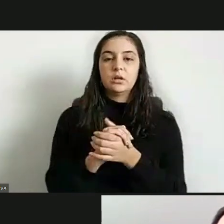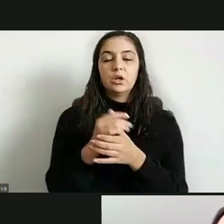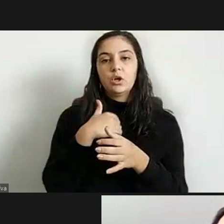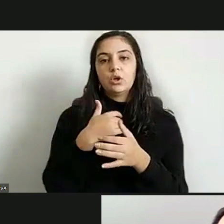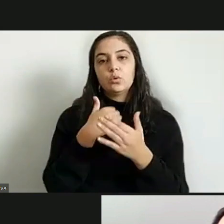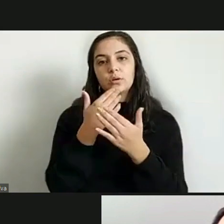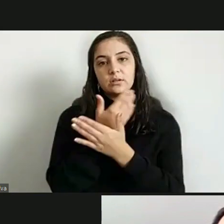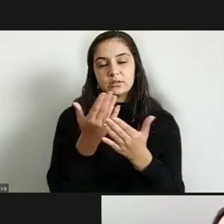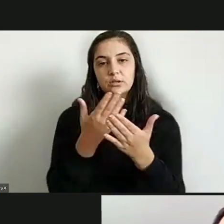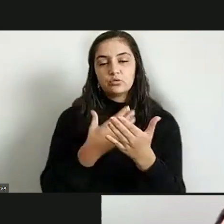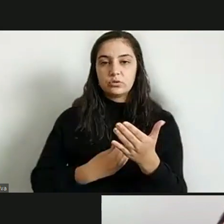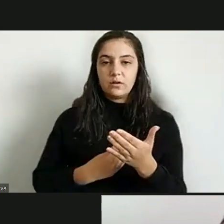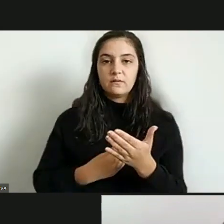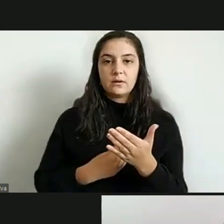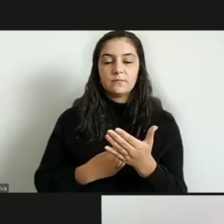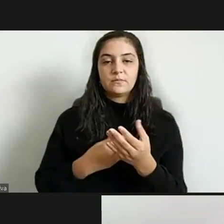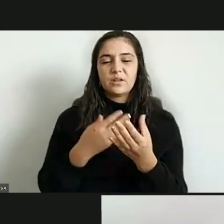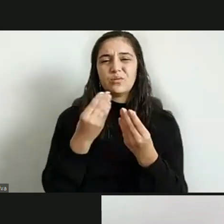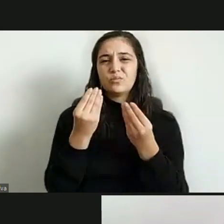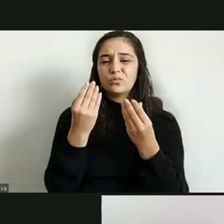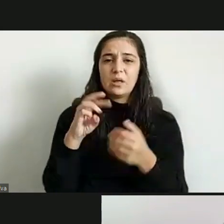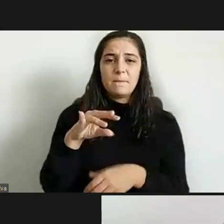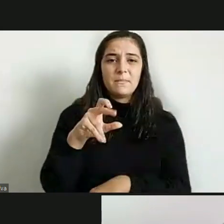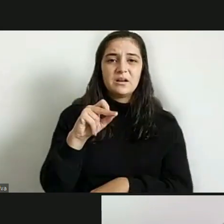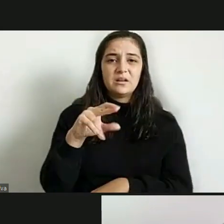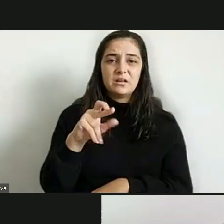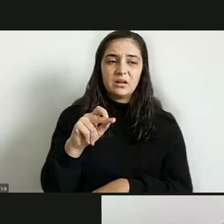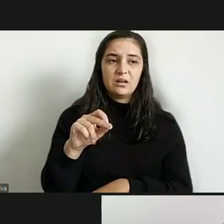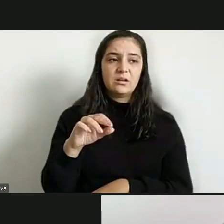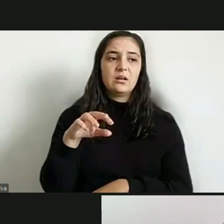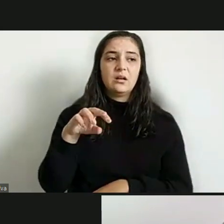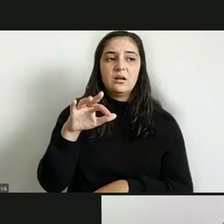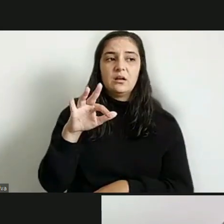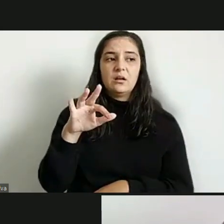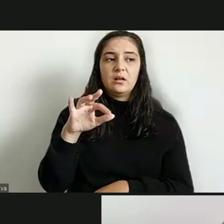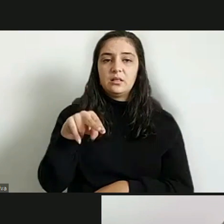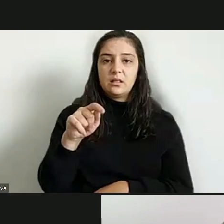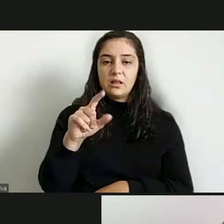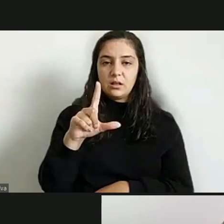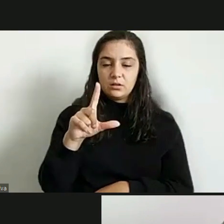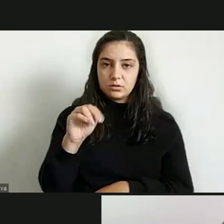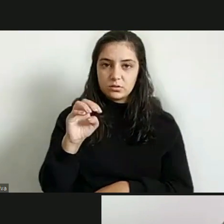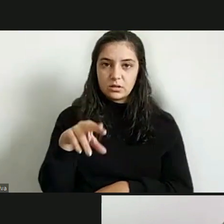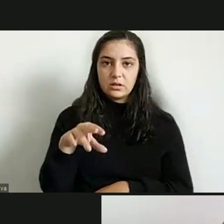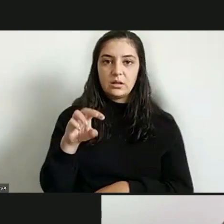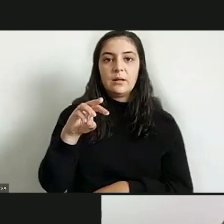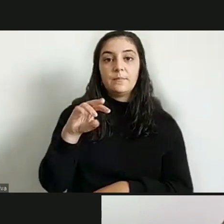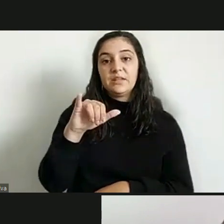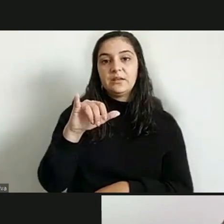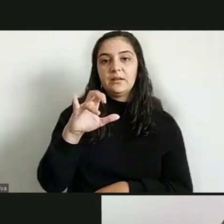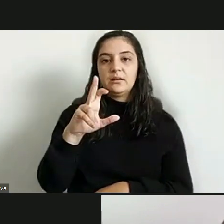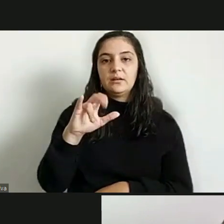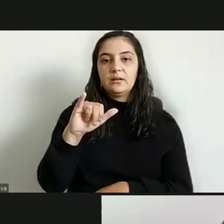agradecer muitíssimo a Mariana Prates, Nelson Dias e Irina Gomes por esta extraordinária reflexão